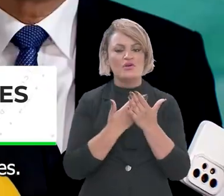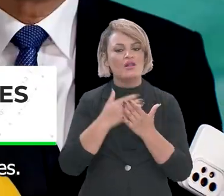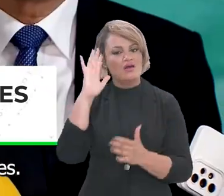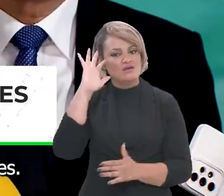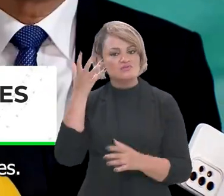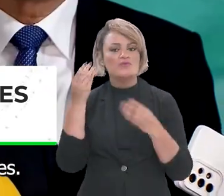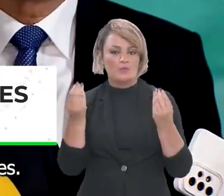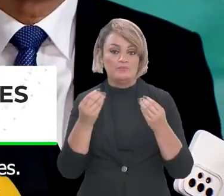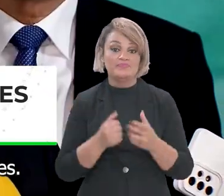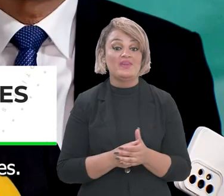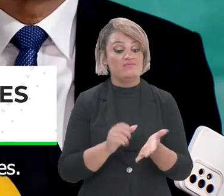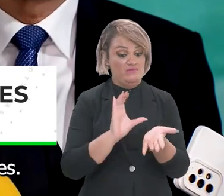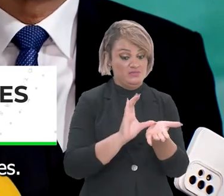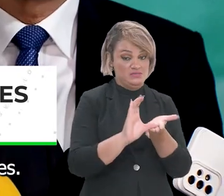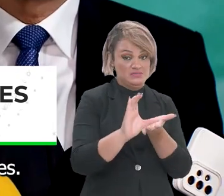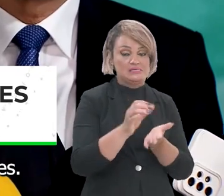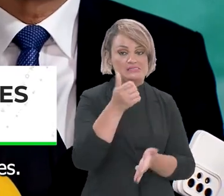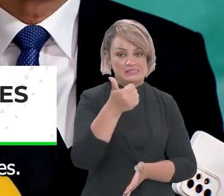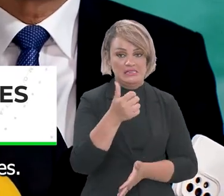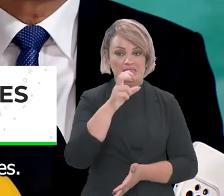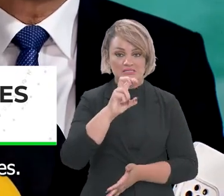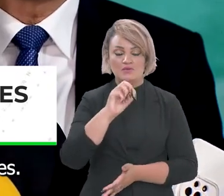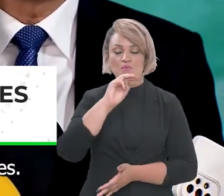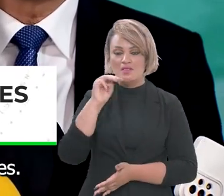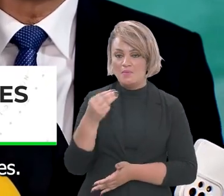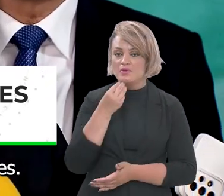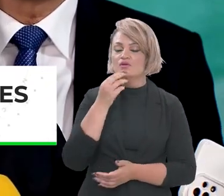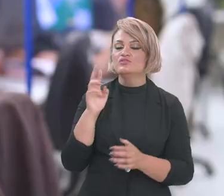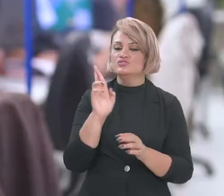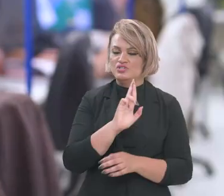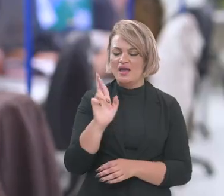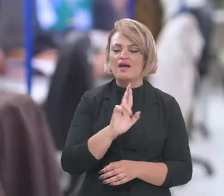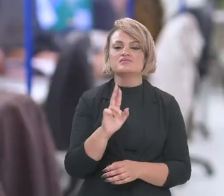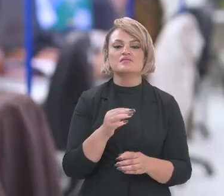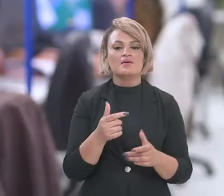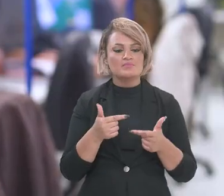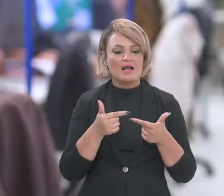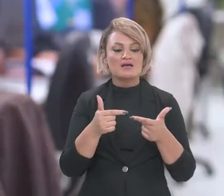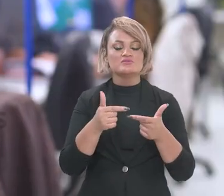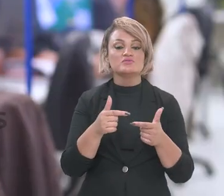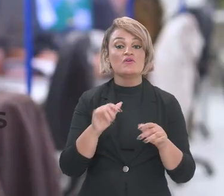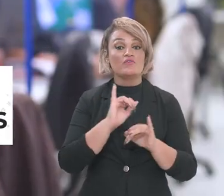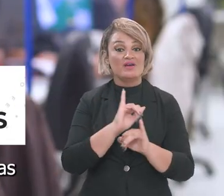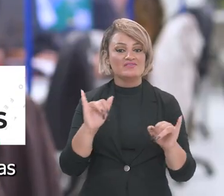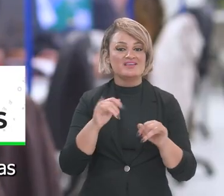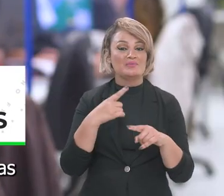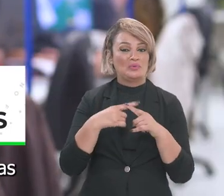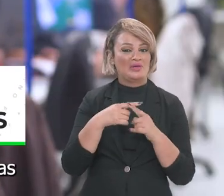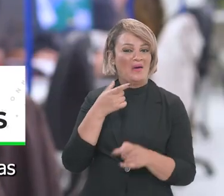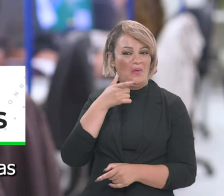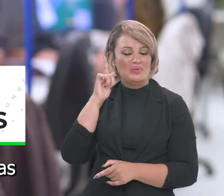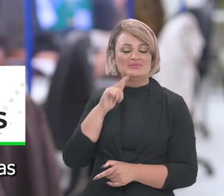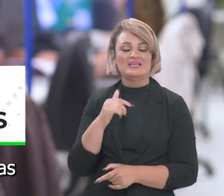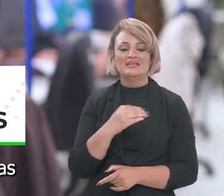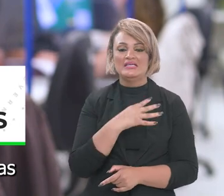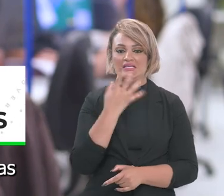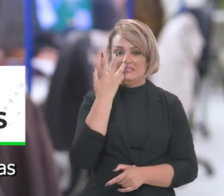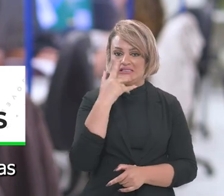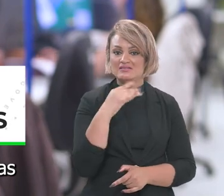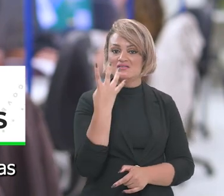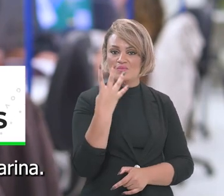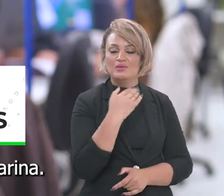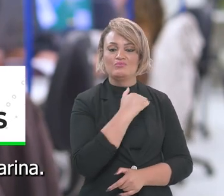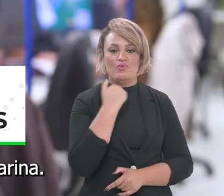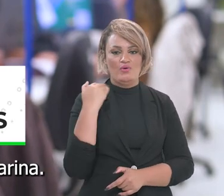escolas. Para isso, serão liberados 150 milhões de reais. As iniciativas foram anunciadas depois do assassinato de